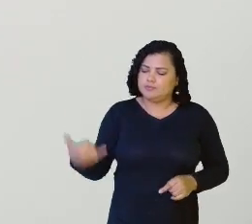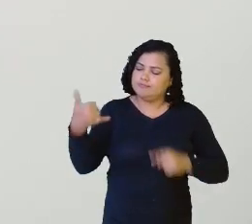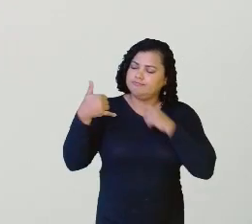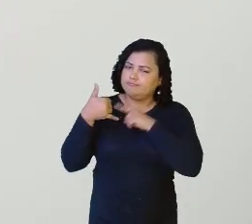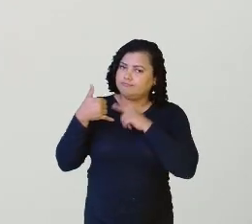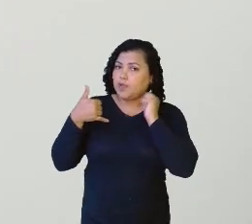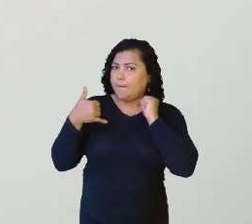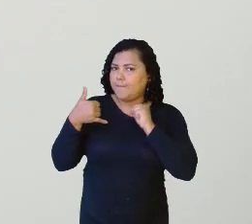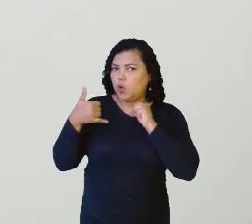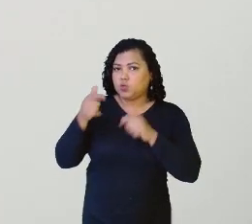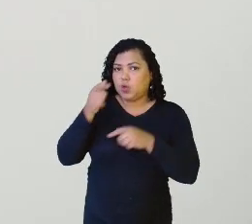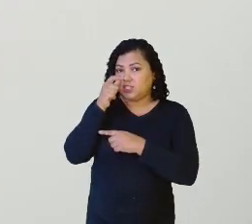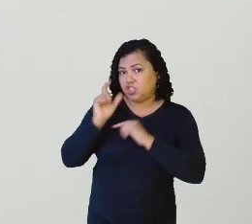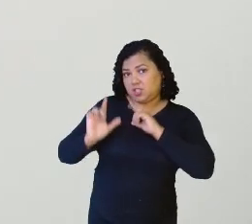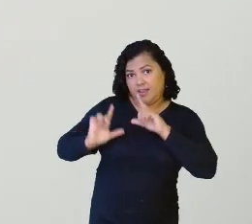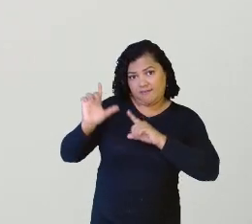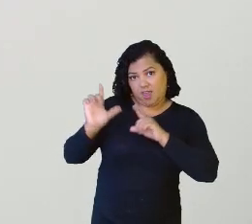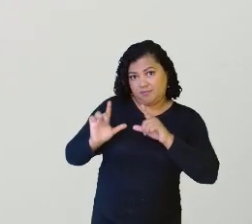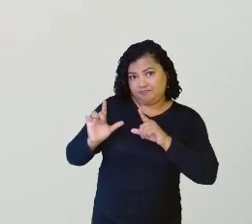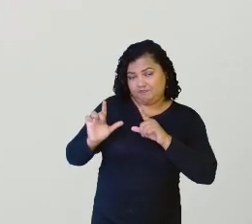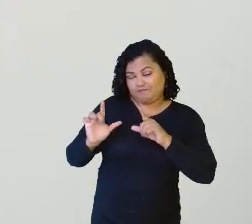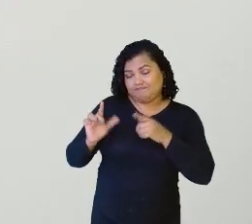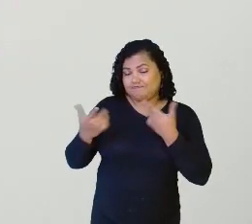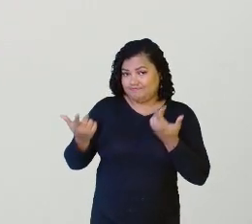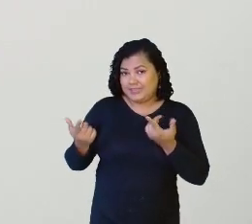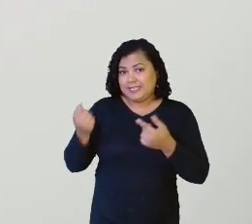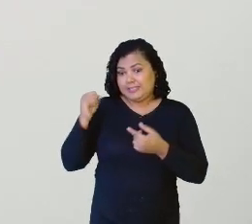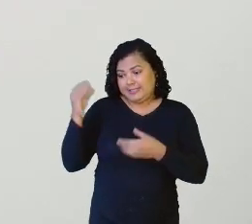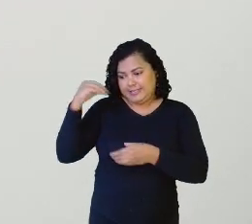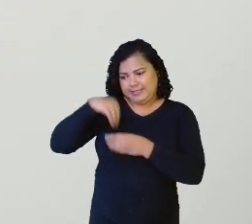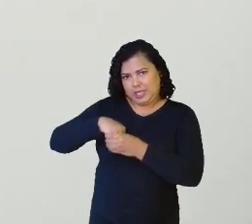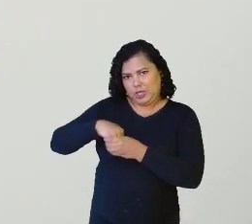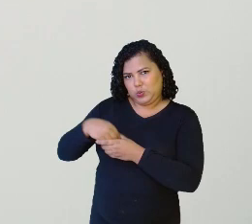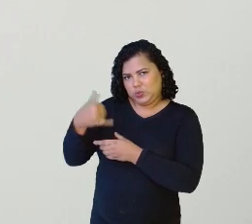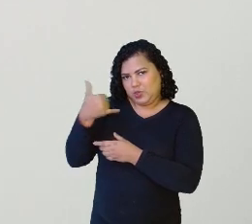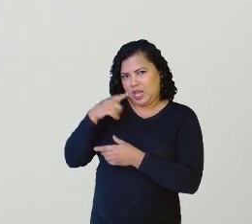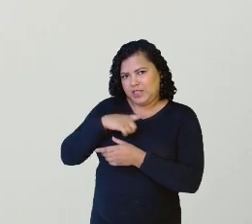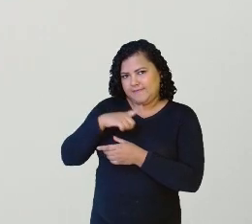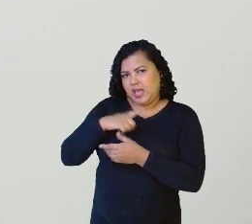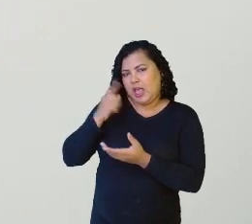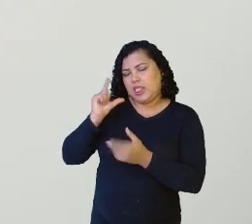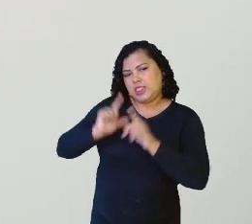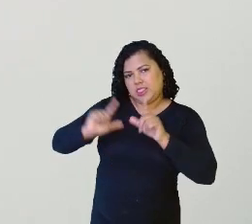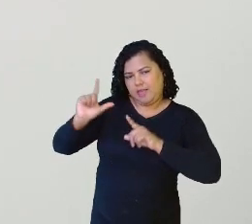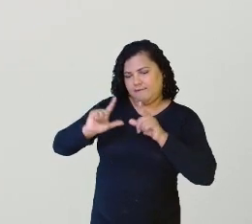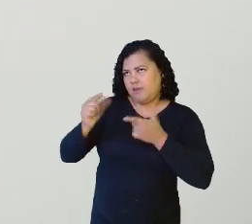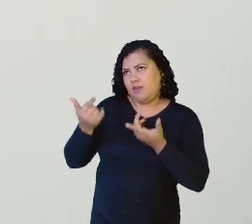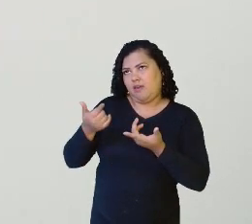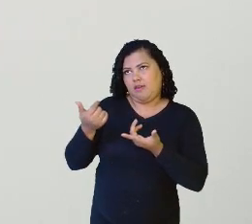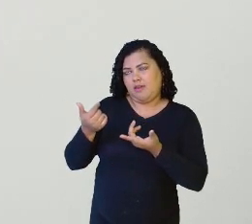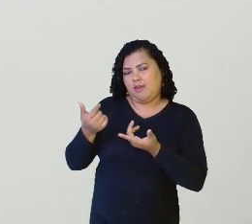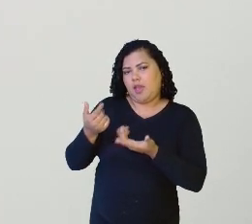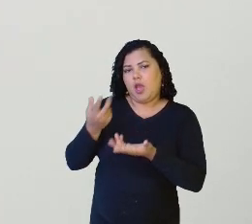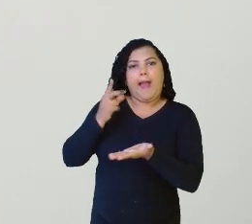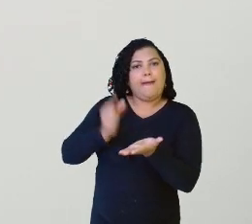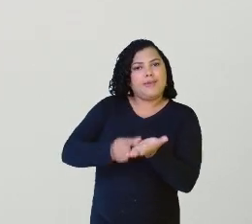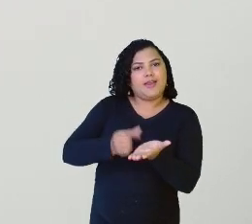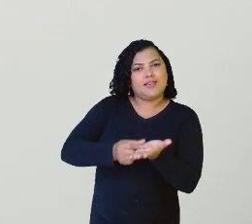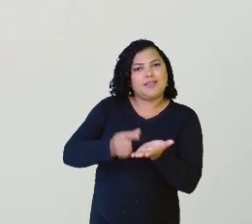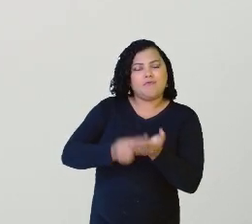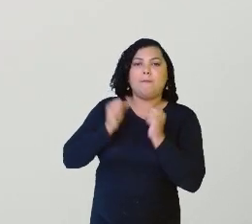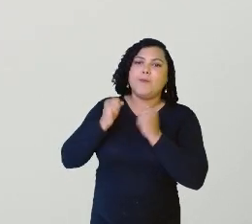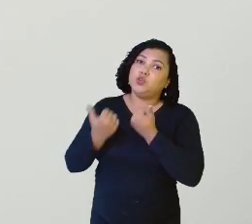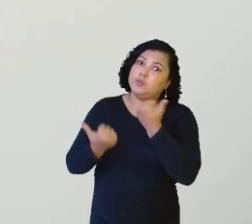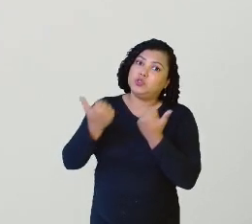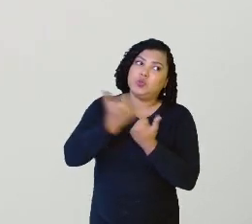celular eu posso assistir TV. Se neste celular tiver este dispositivo. Então, eu já posso substituir a TV pelo celular.